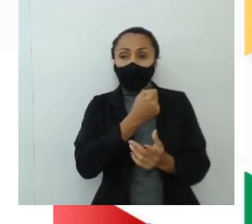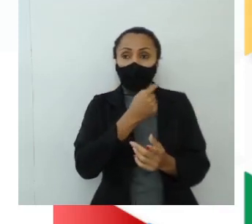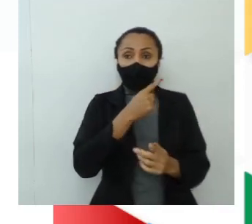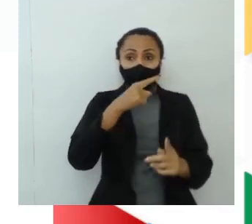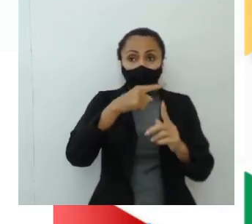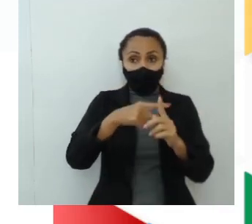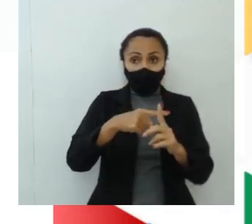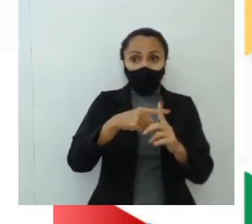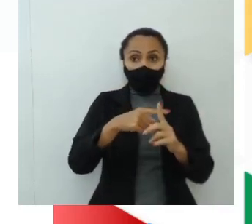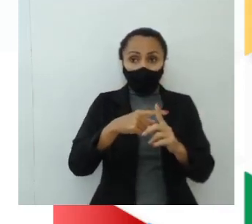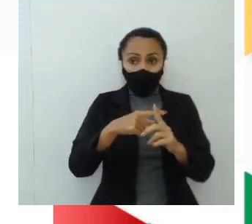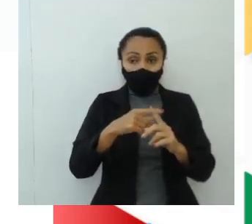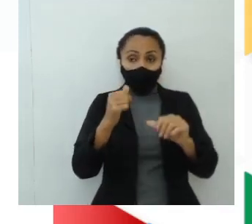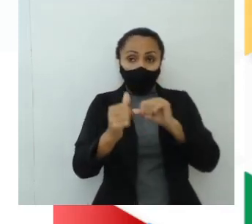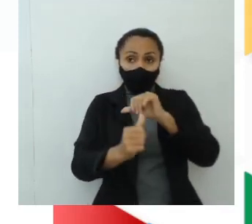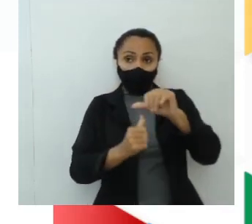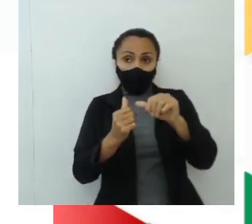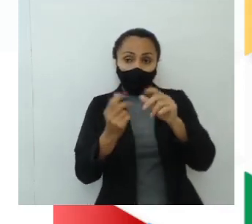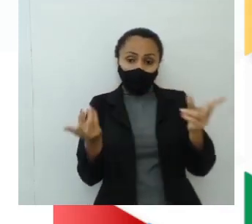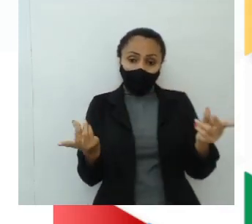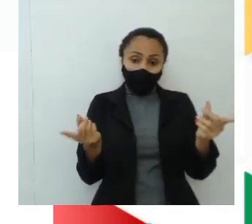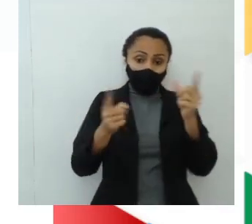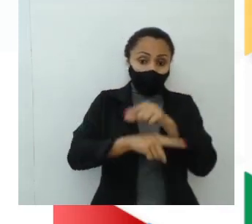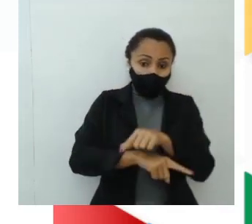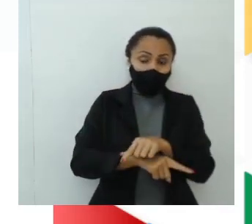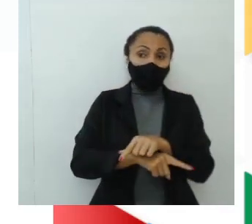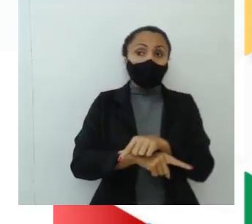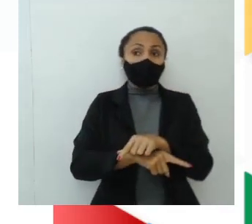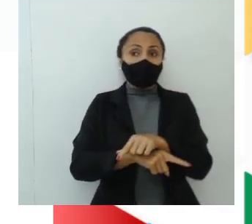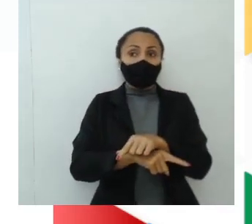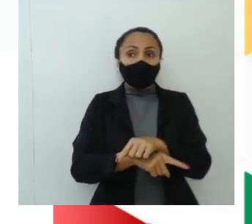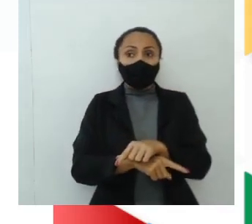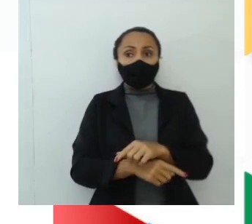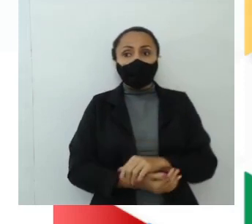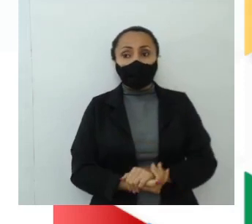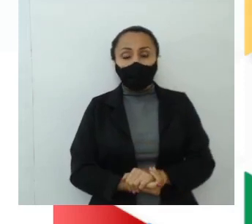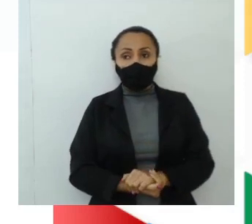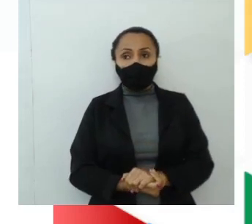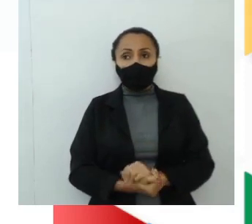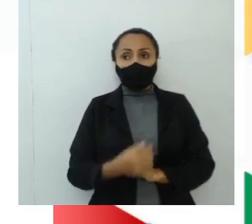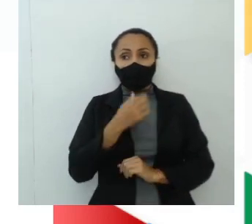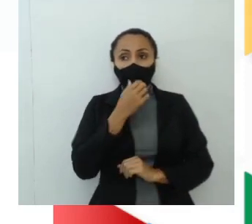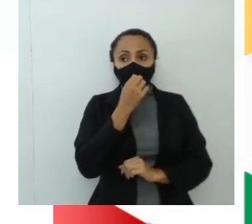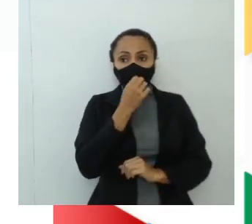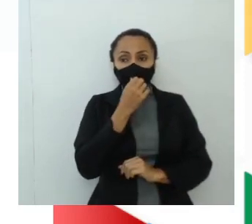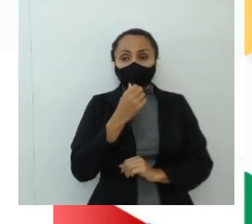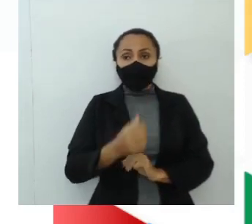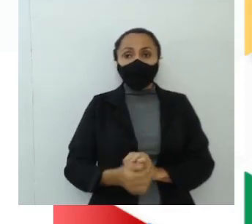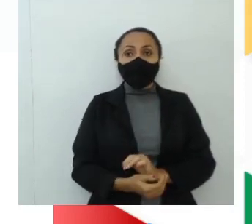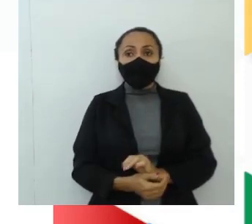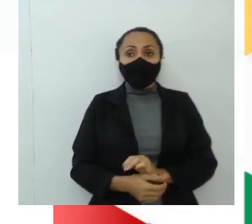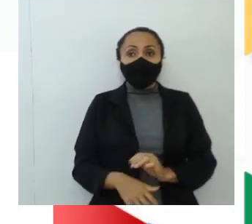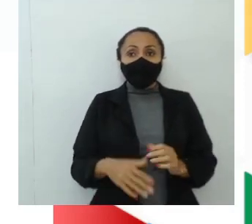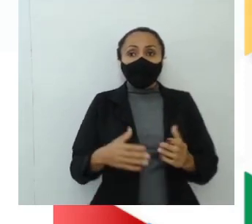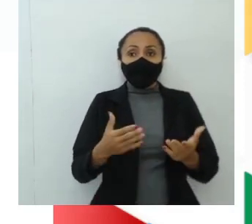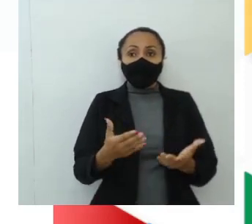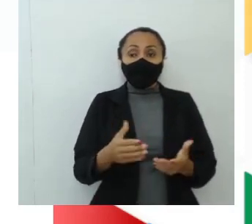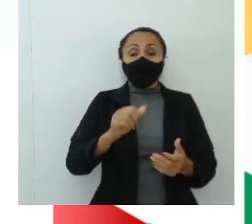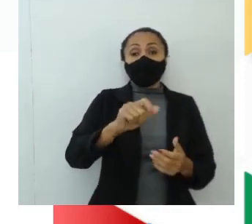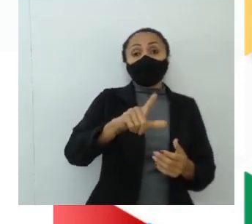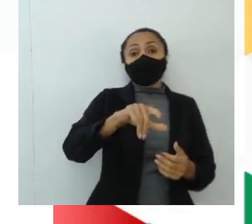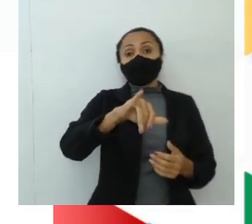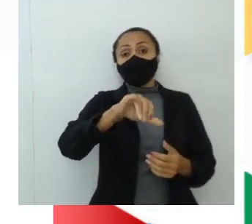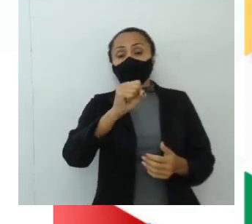muda o sinal e a posição deles. Essa é a relação da questão. Quando eu faço isso, quando o Alisson fez